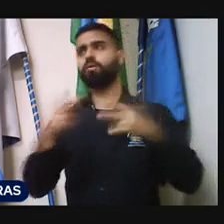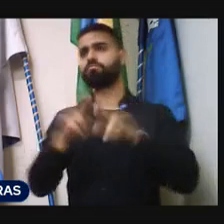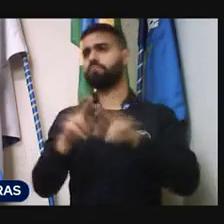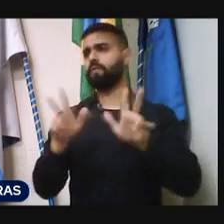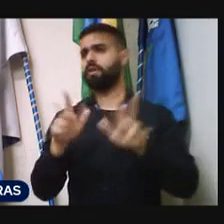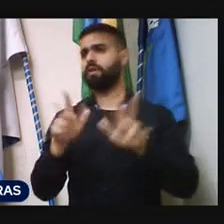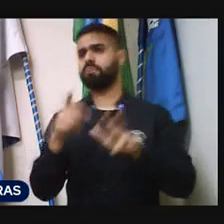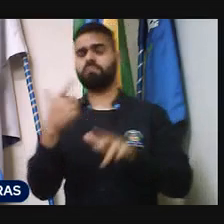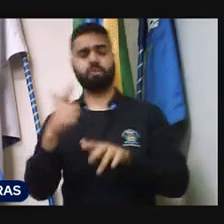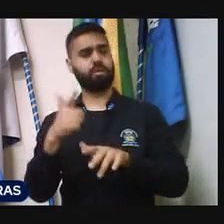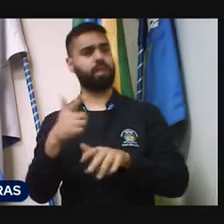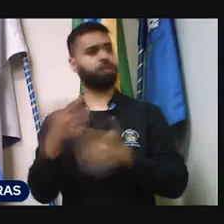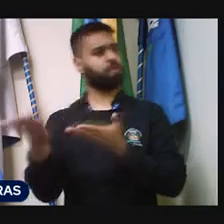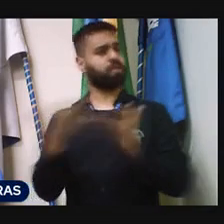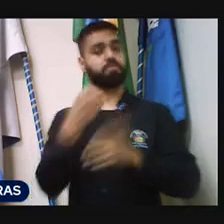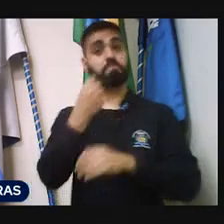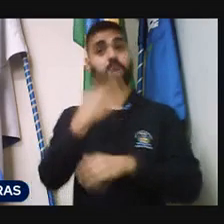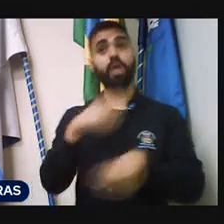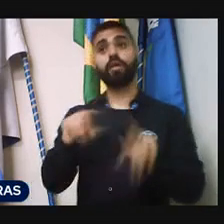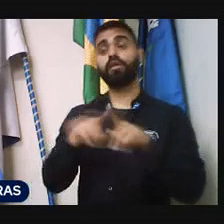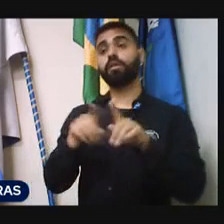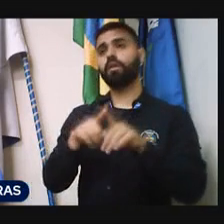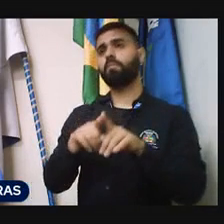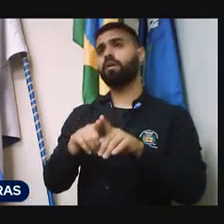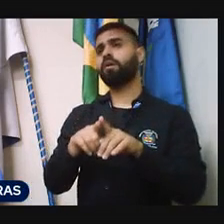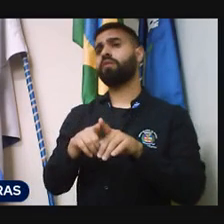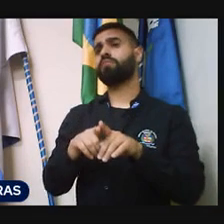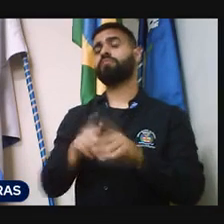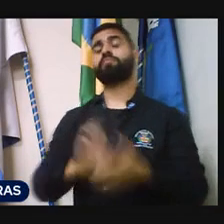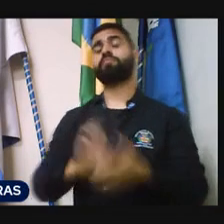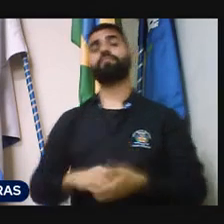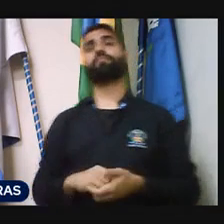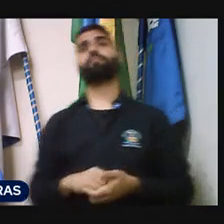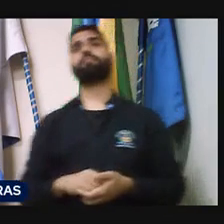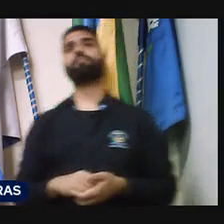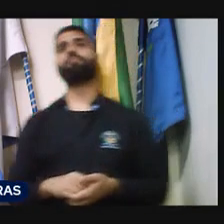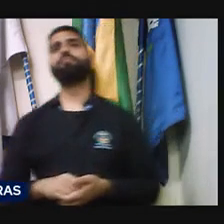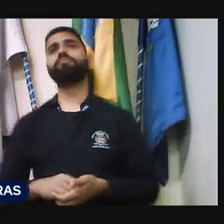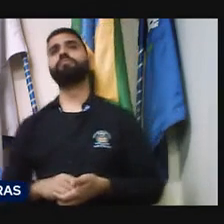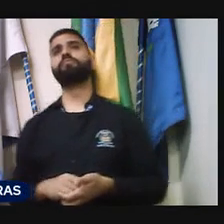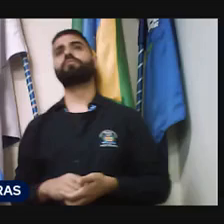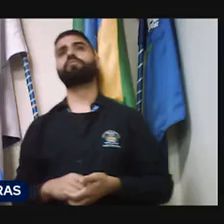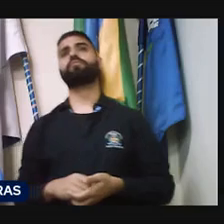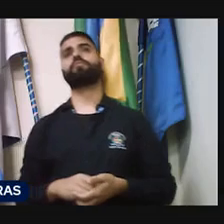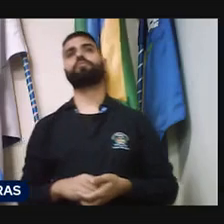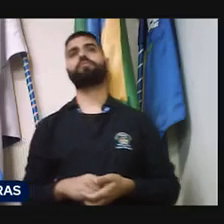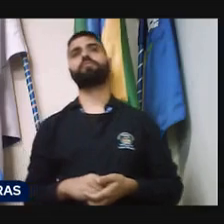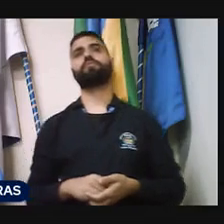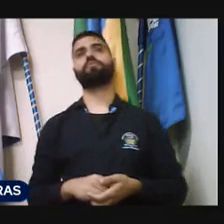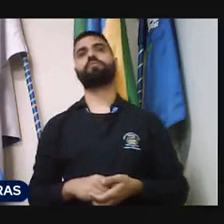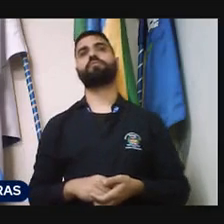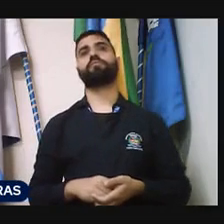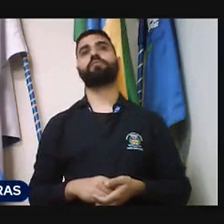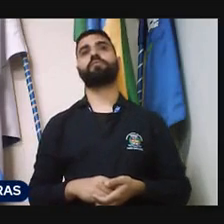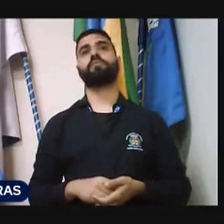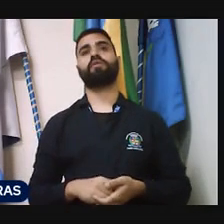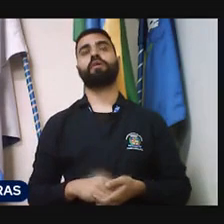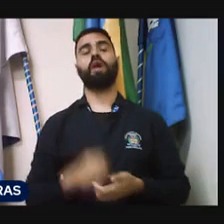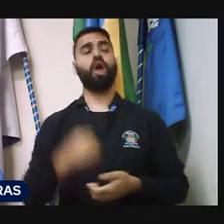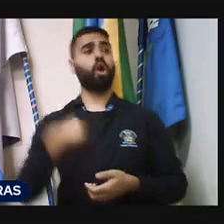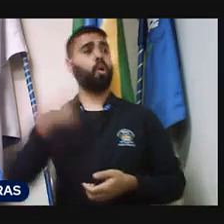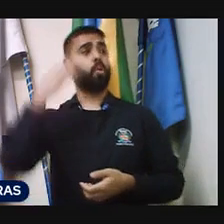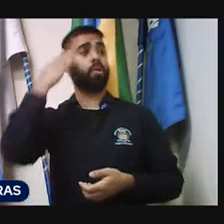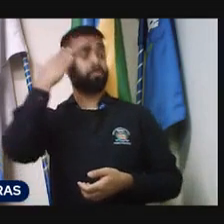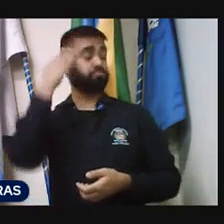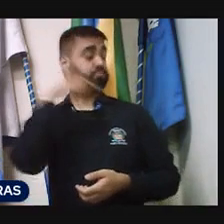diferente tem certeza que a estrutura foi da melhor possível eu entendo o colega Deivid que